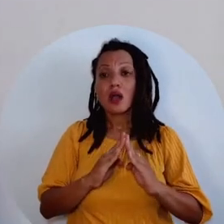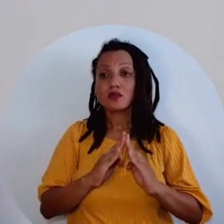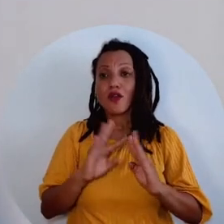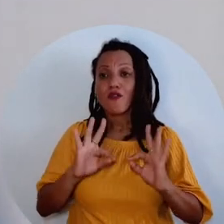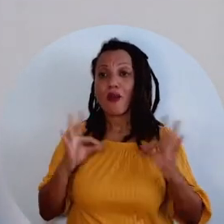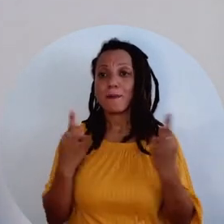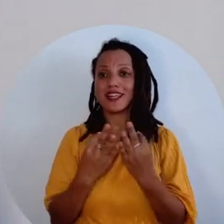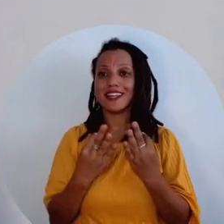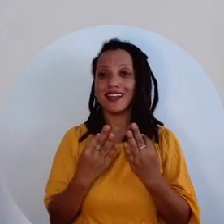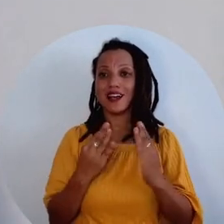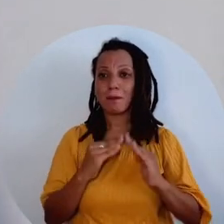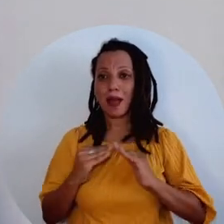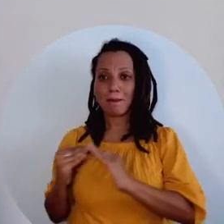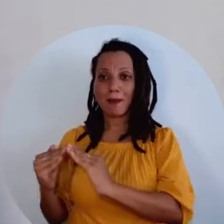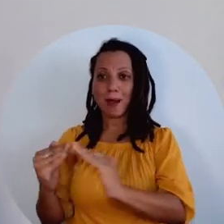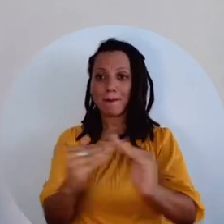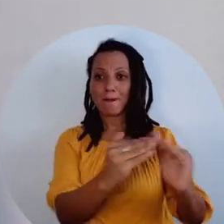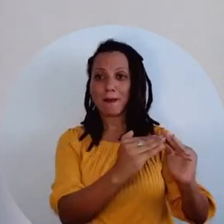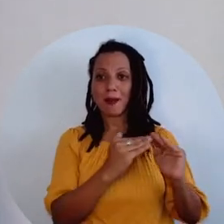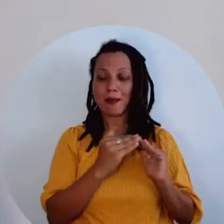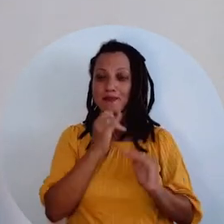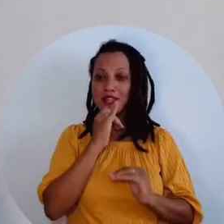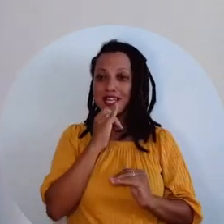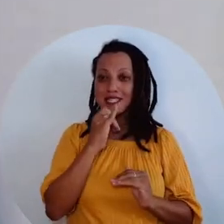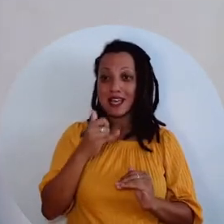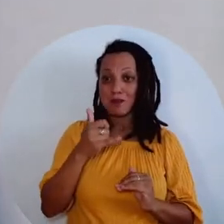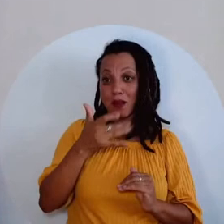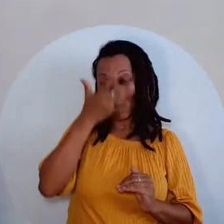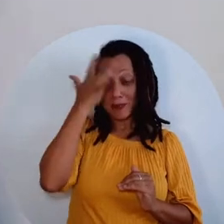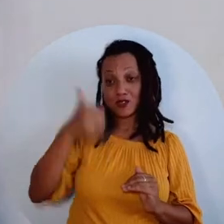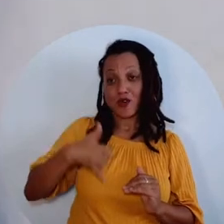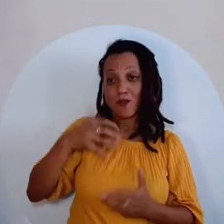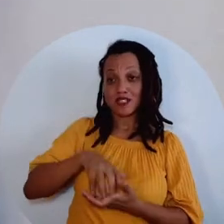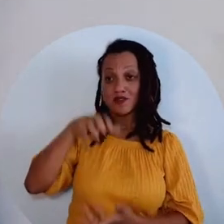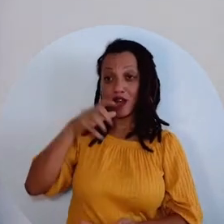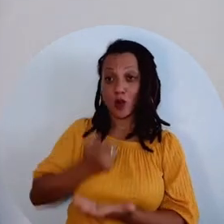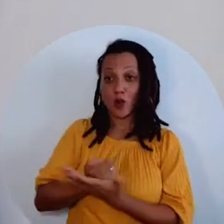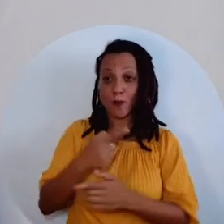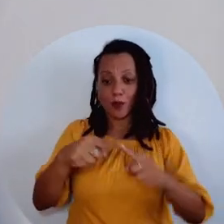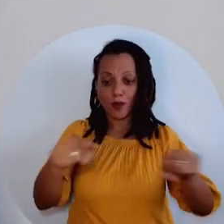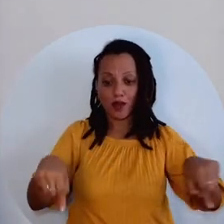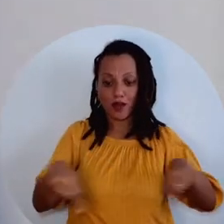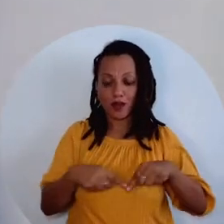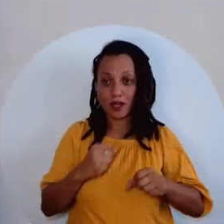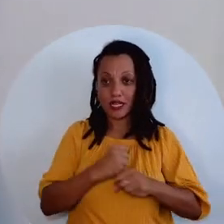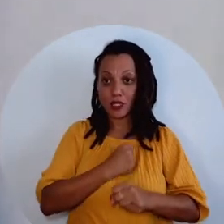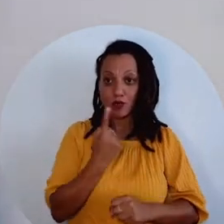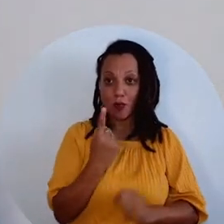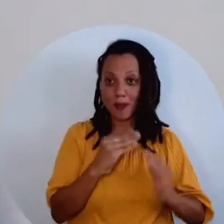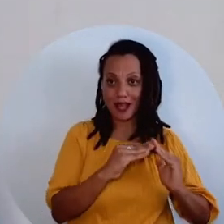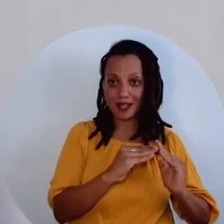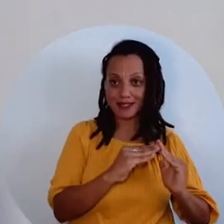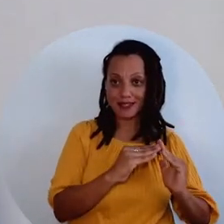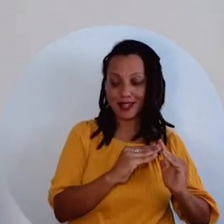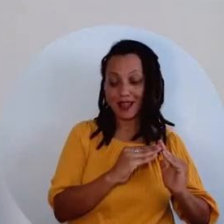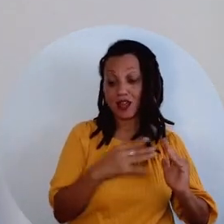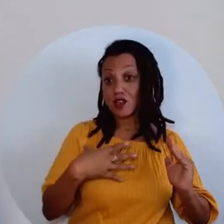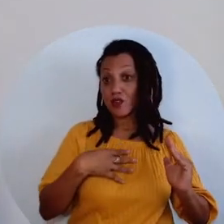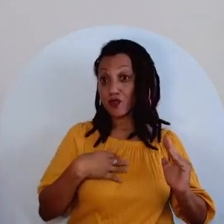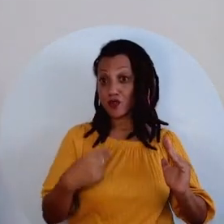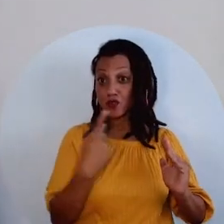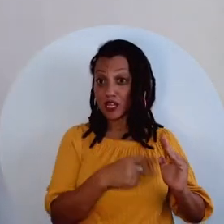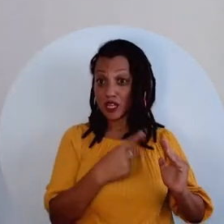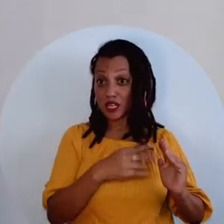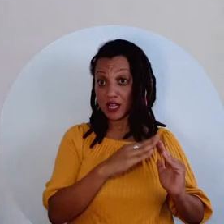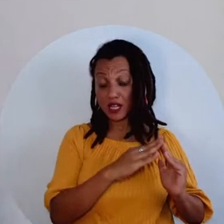quintais familiares, que normalmente é o quê? O mais velho comprou um terreno, construiu uma casa. E